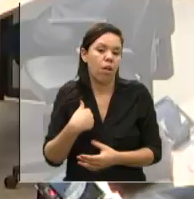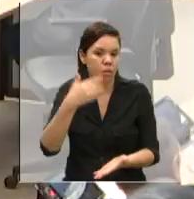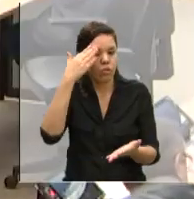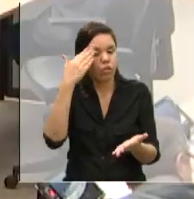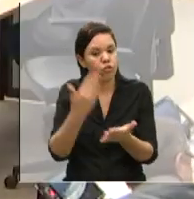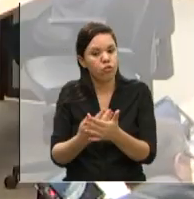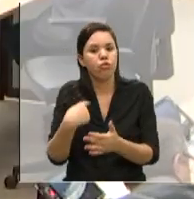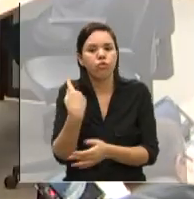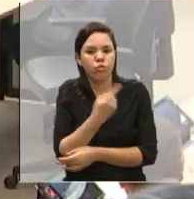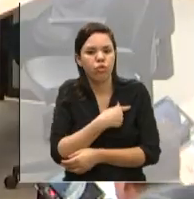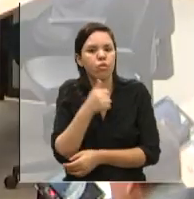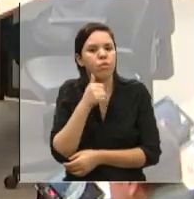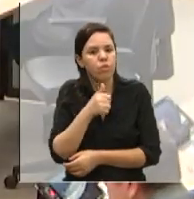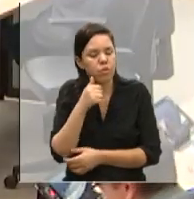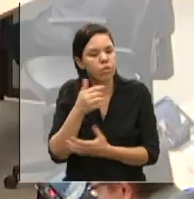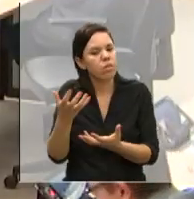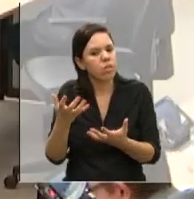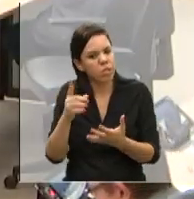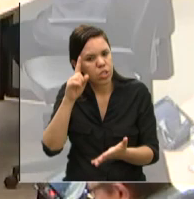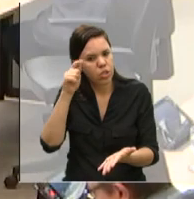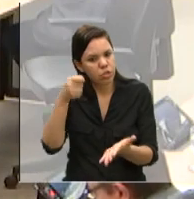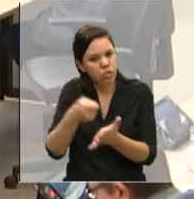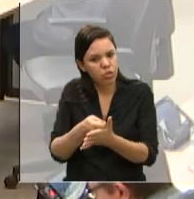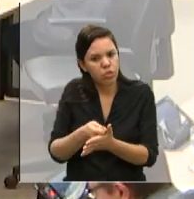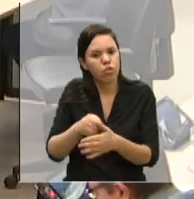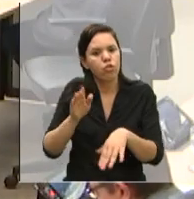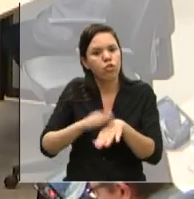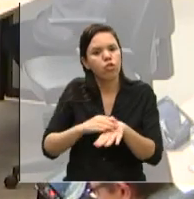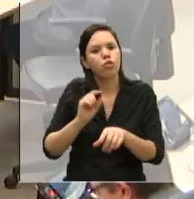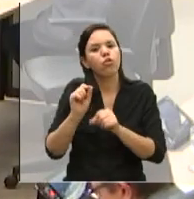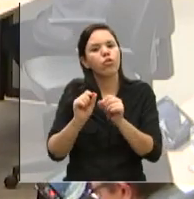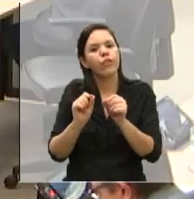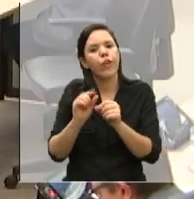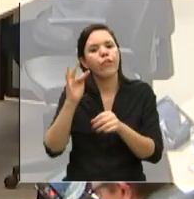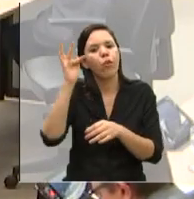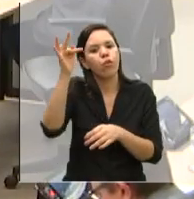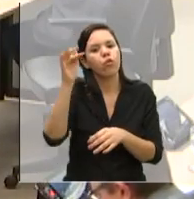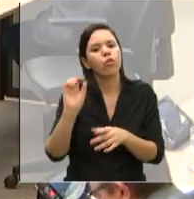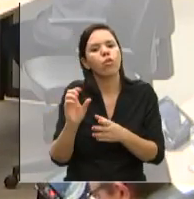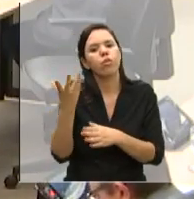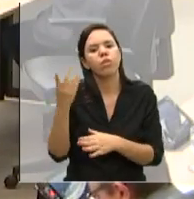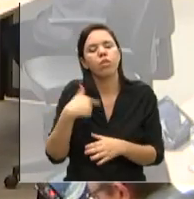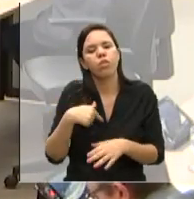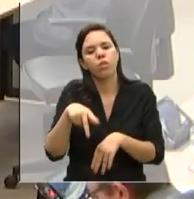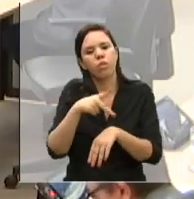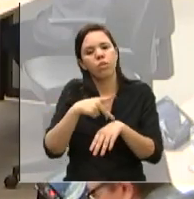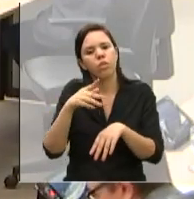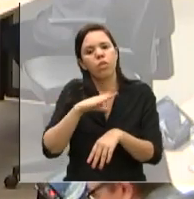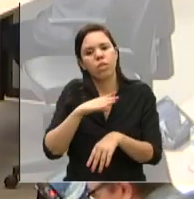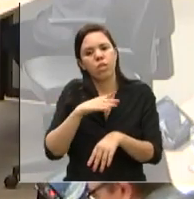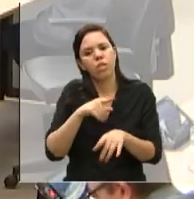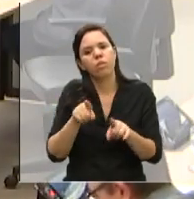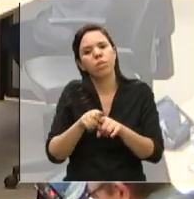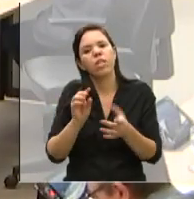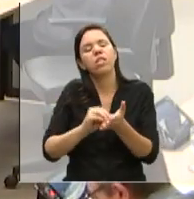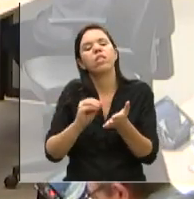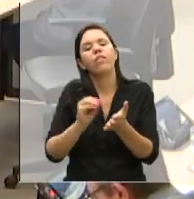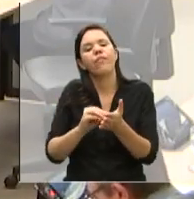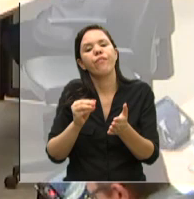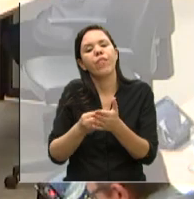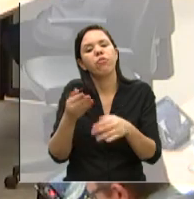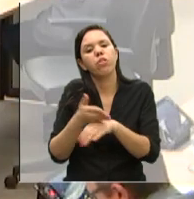que nós mulheres queremos decidir sobre os rumos da nossa cidade, do nosso país. Então, essa falta de